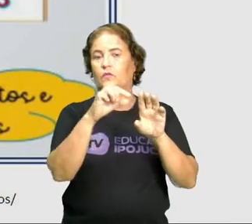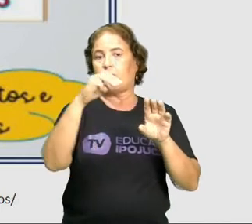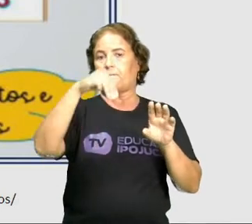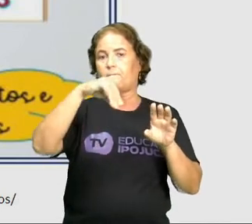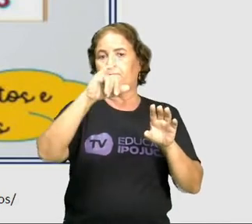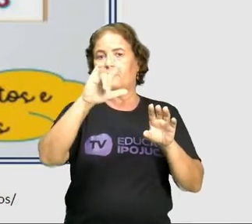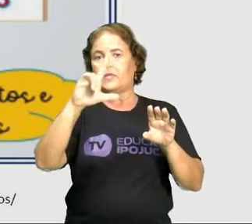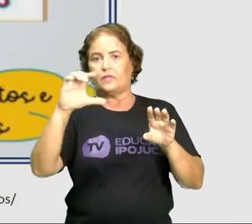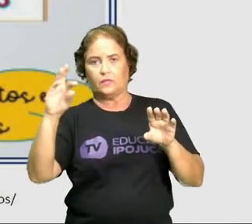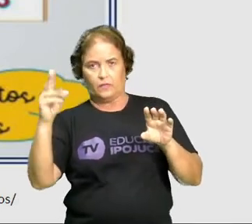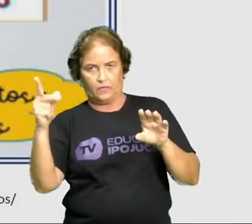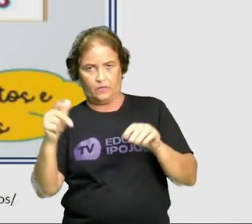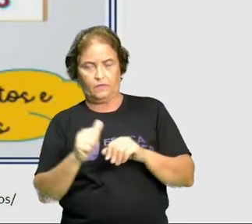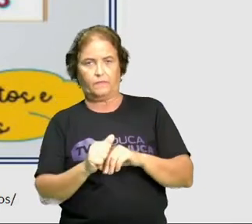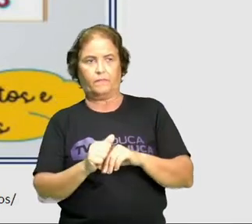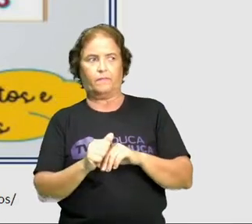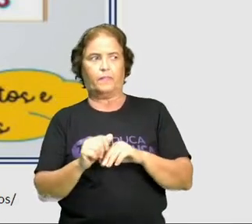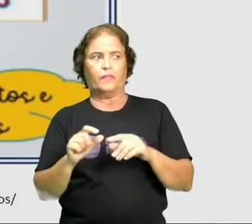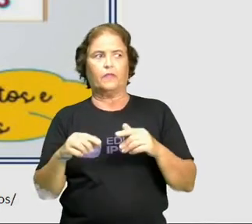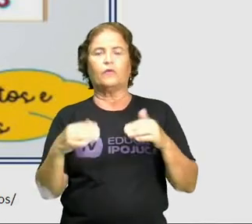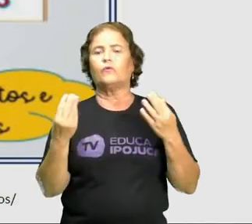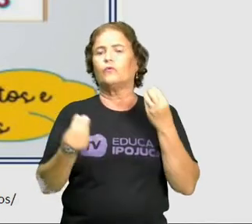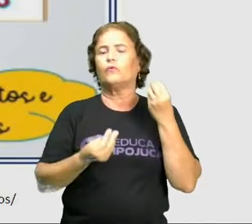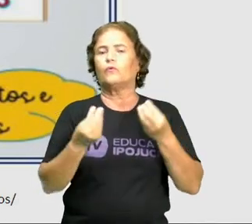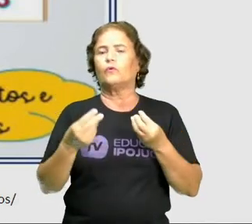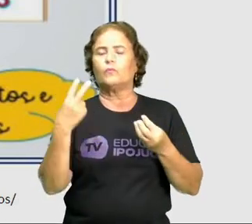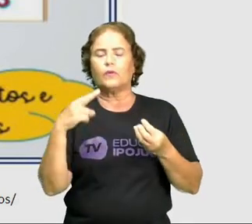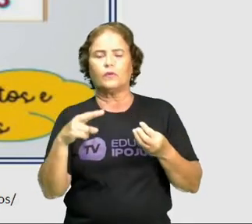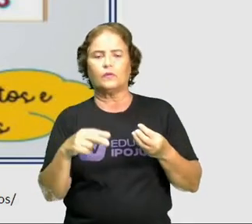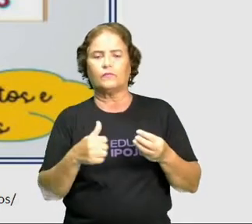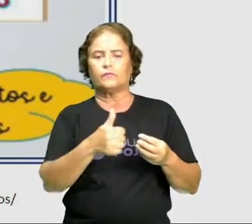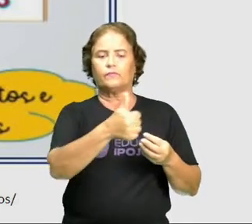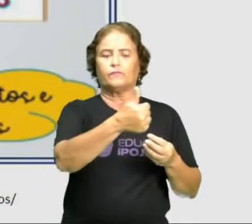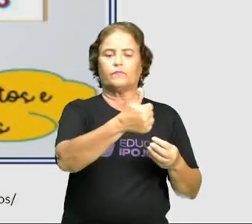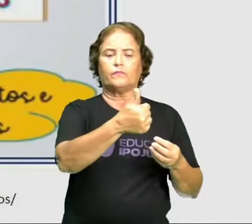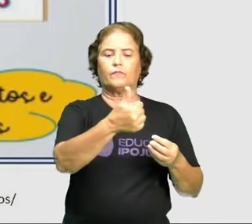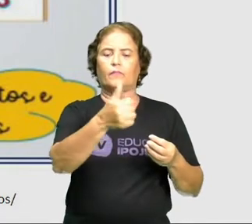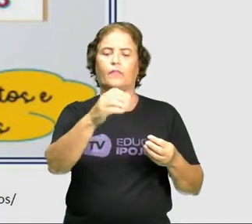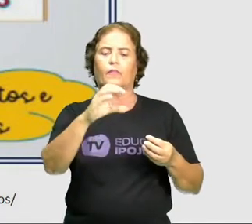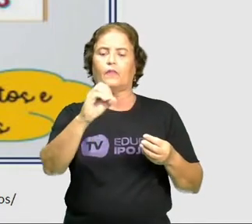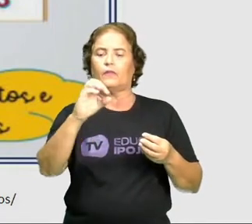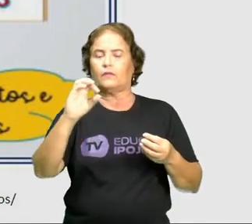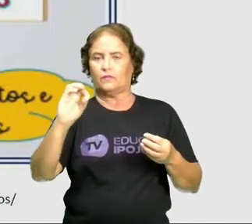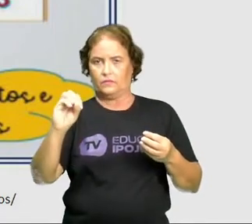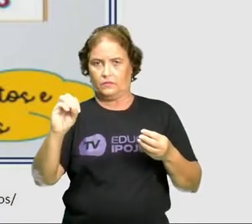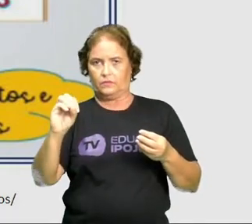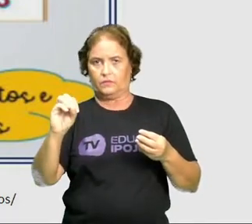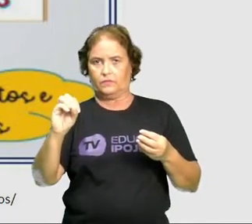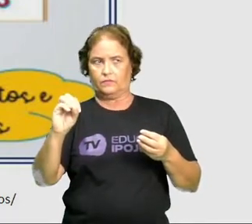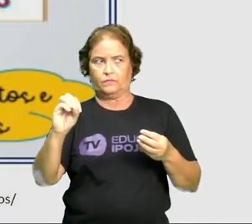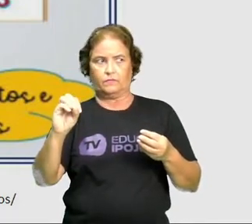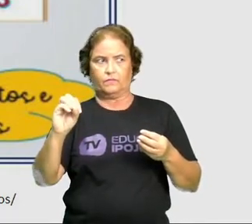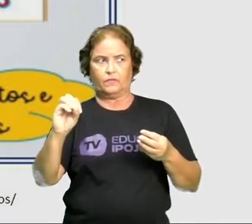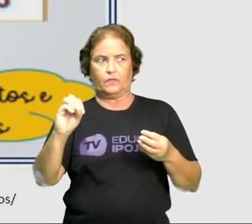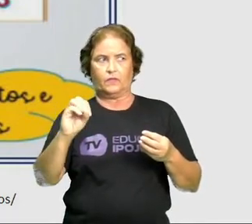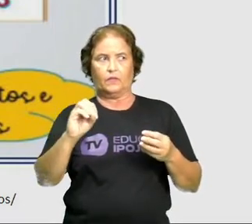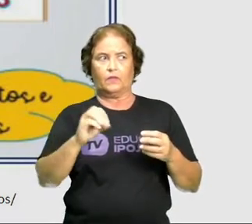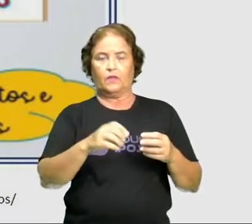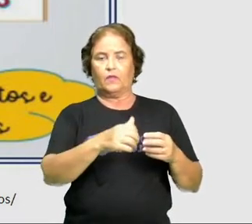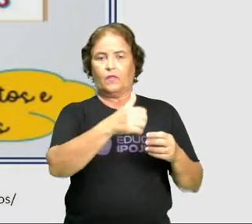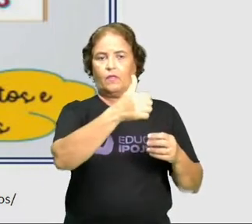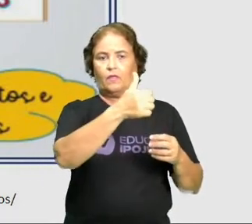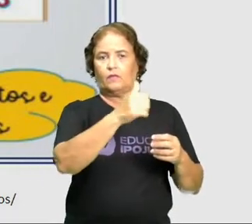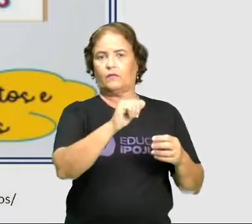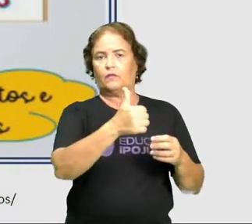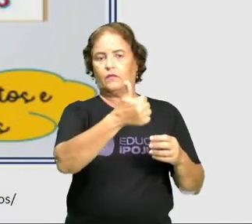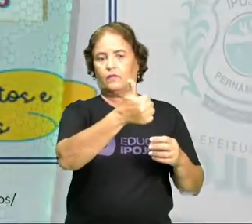só. Se eu tenho aqui, ó, 100, a gente tem aqui 1.000, né? 10.000 aqui, ó, 10.000,